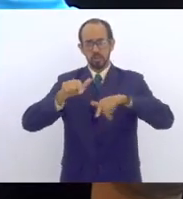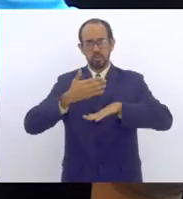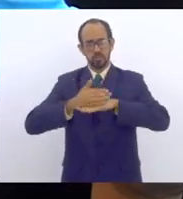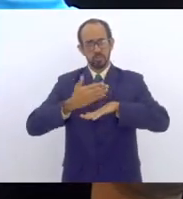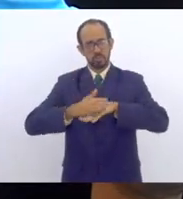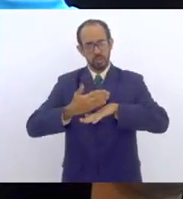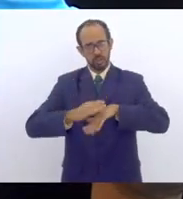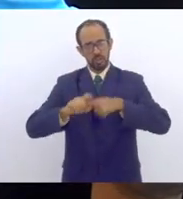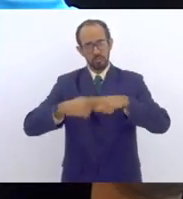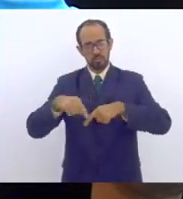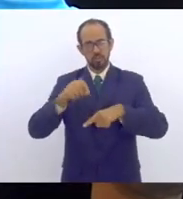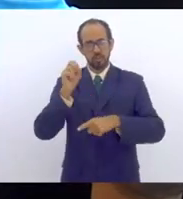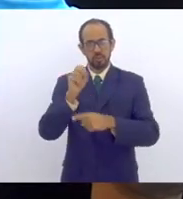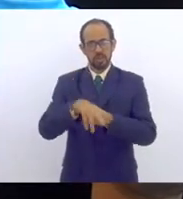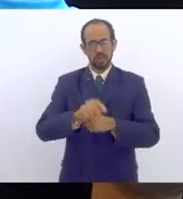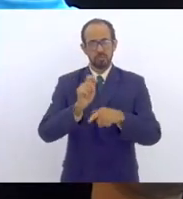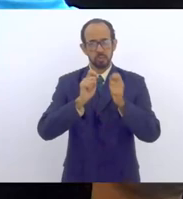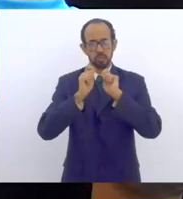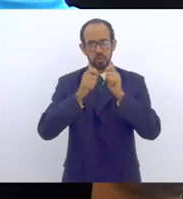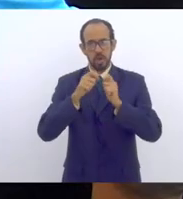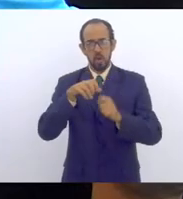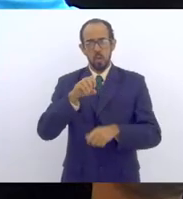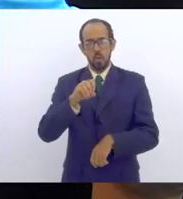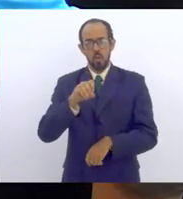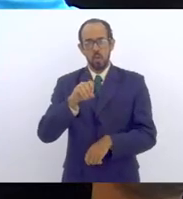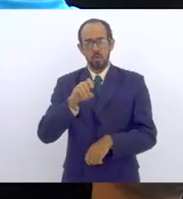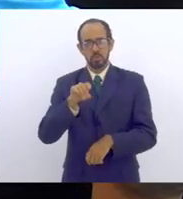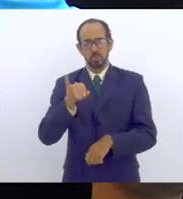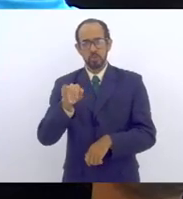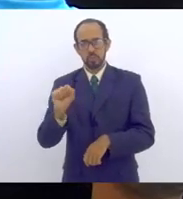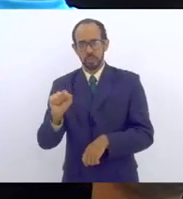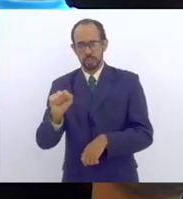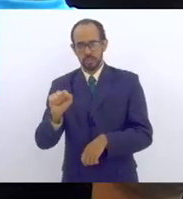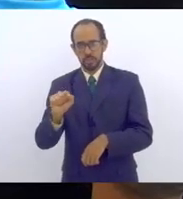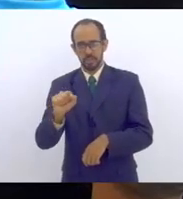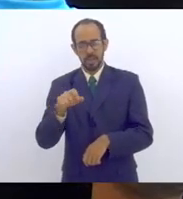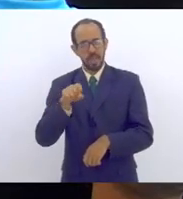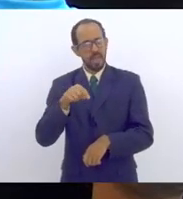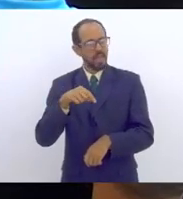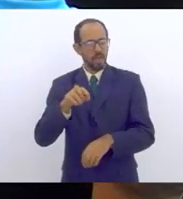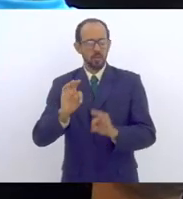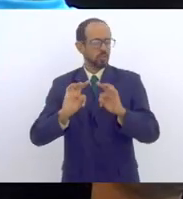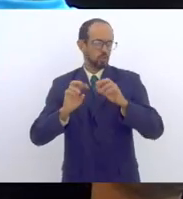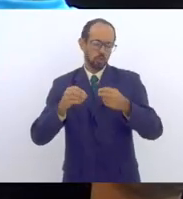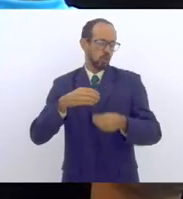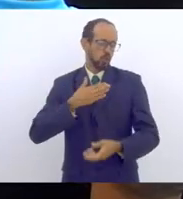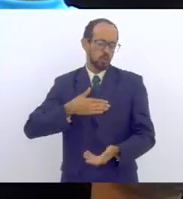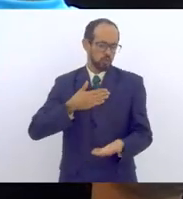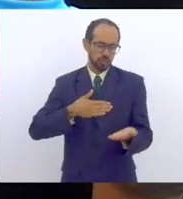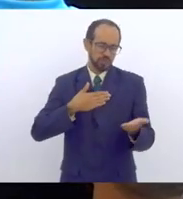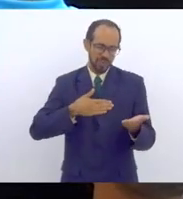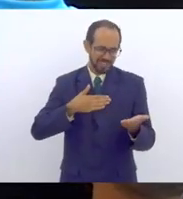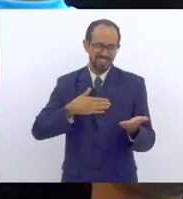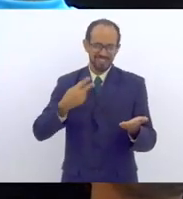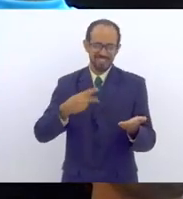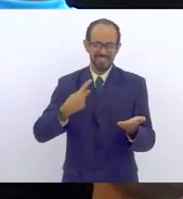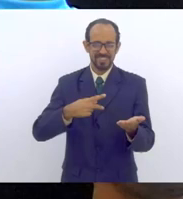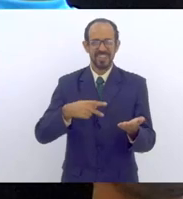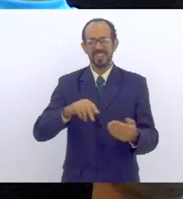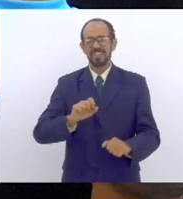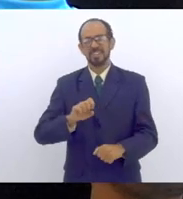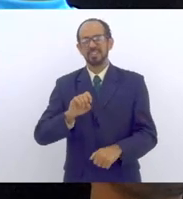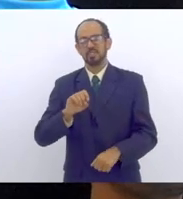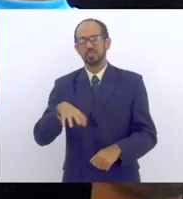ficou muito tempo como diz o pessoal eu queridinho de todo mundo né então não é só pela